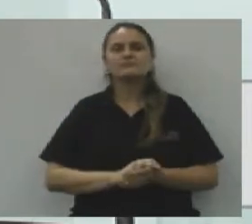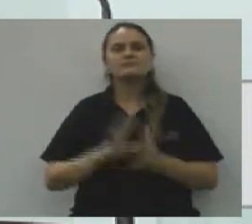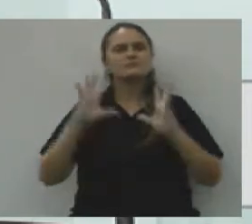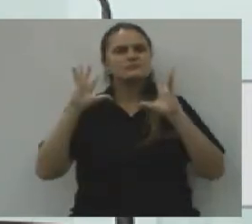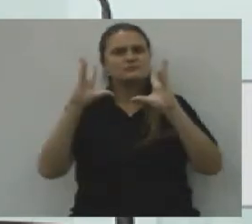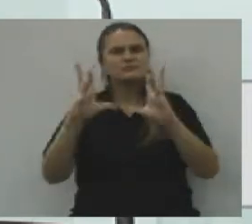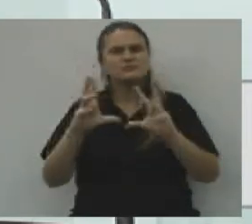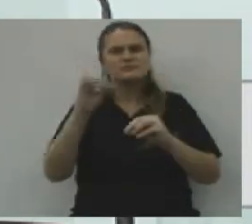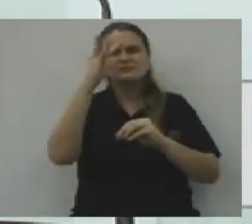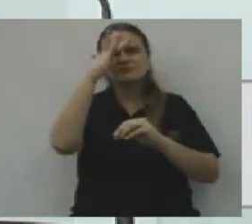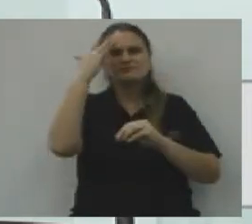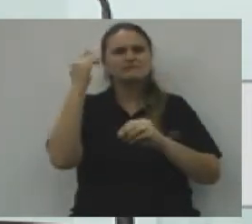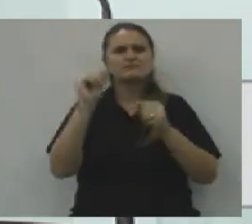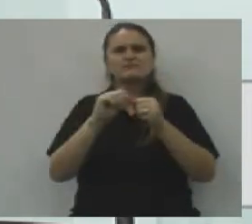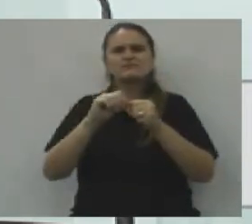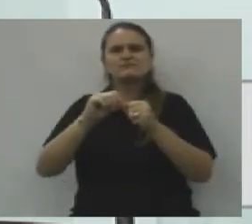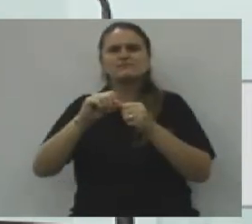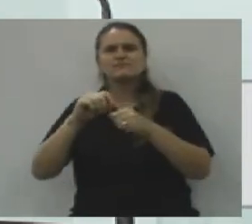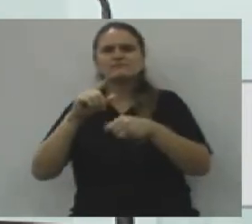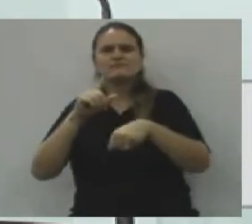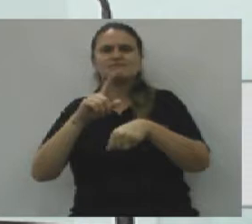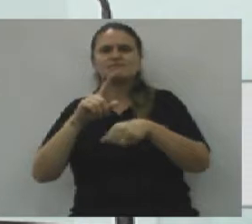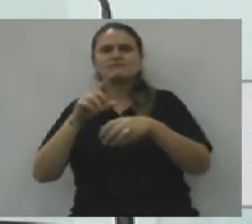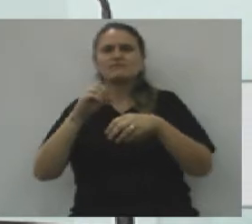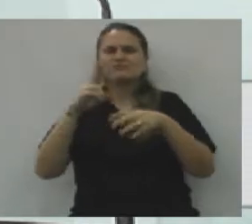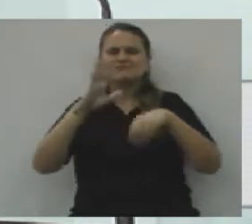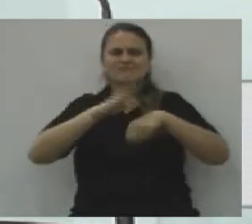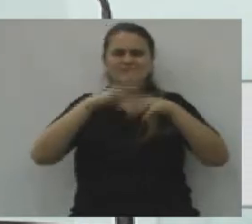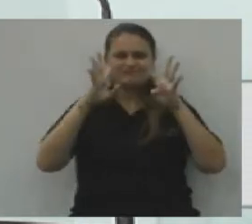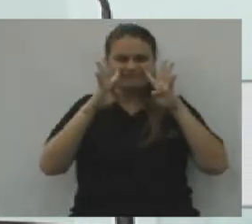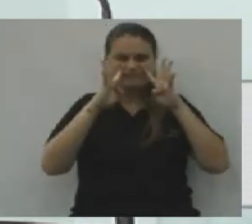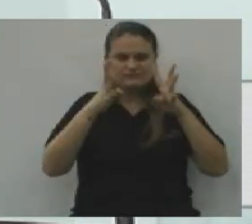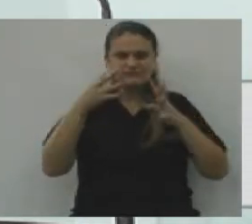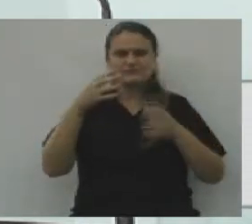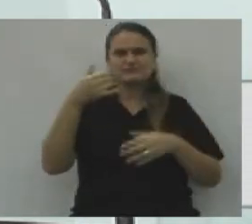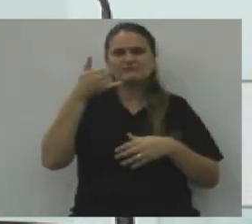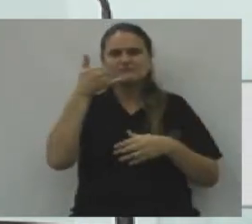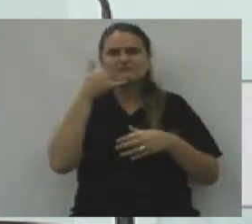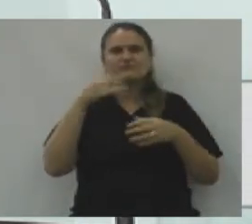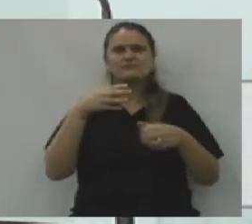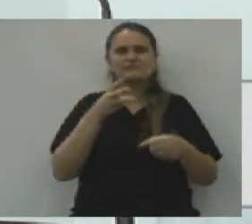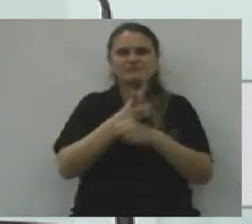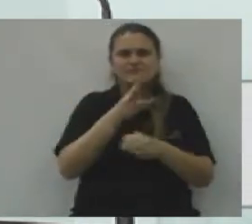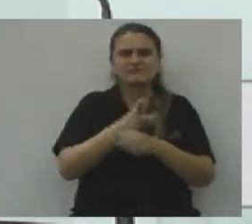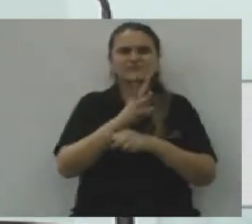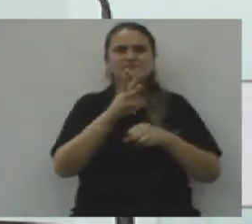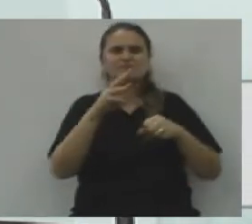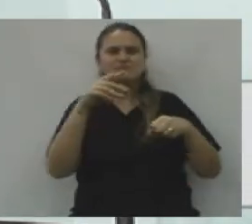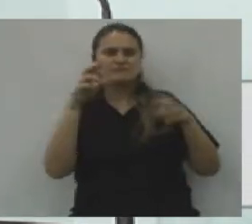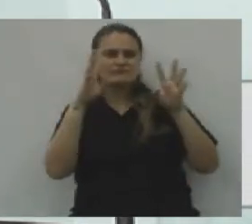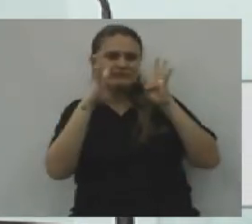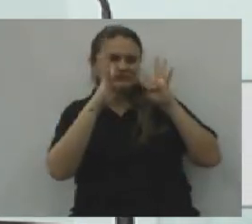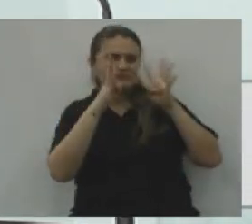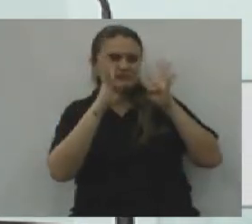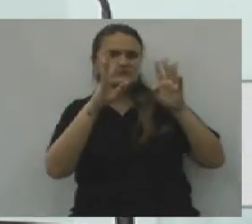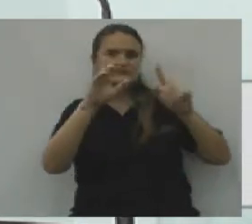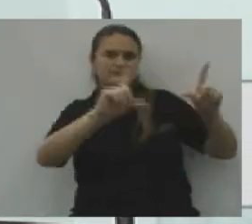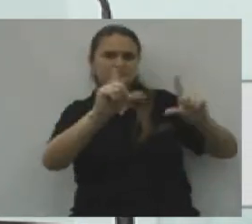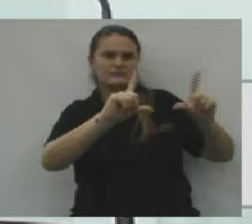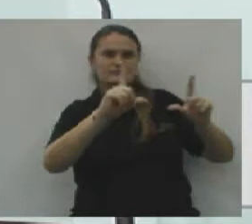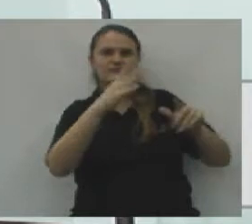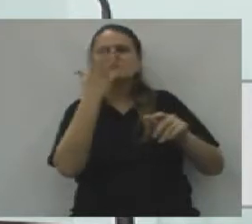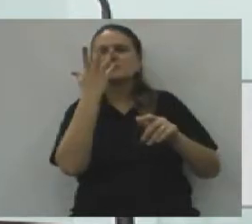Todo mundo tem muito tempo para o seu celular, WhatsApp, televisão, e a criança ou